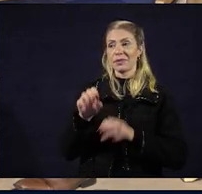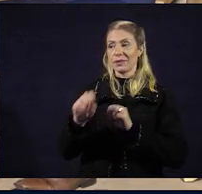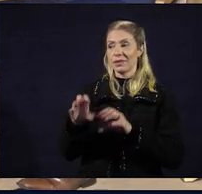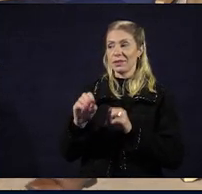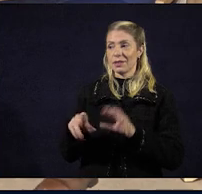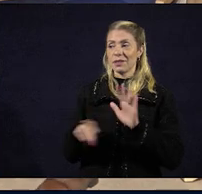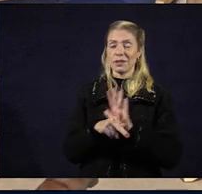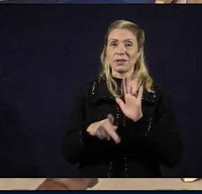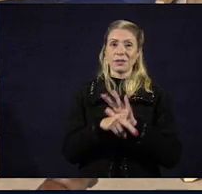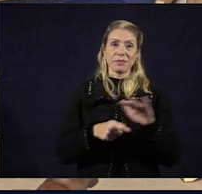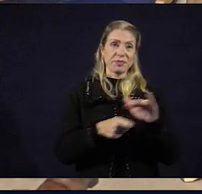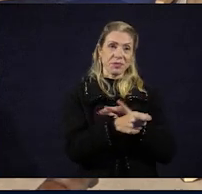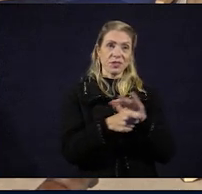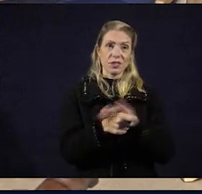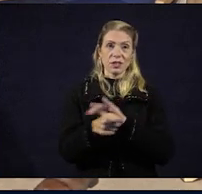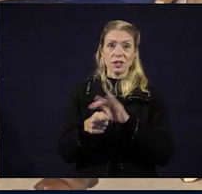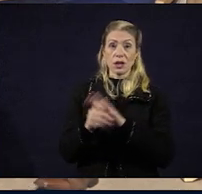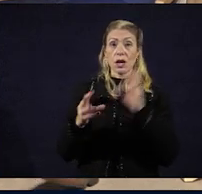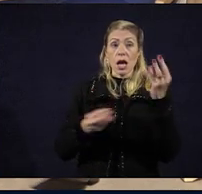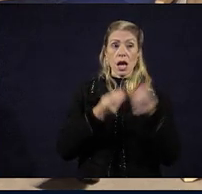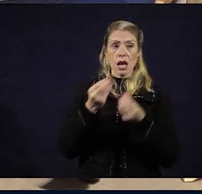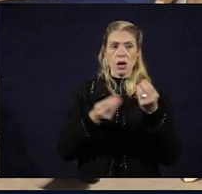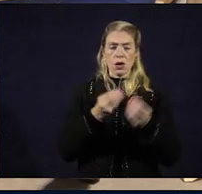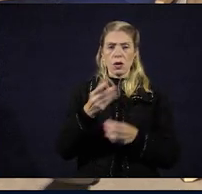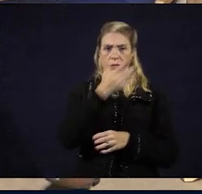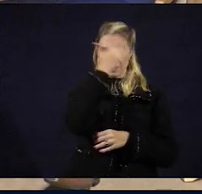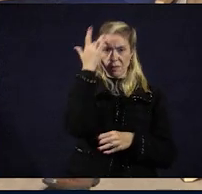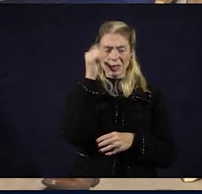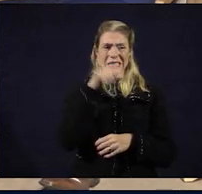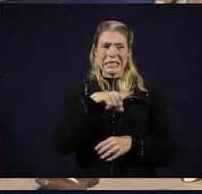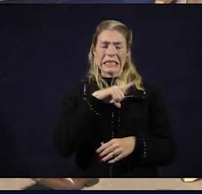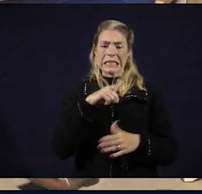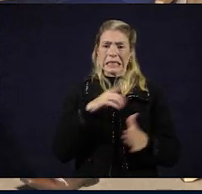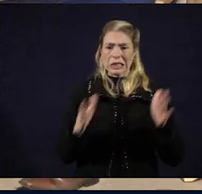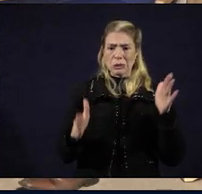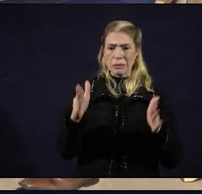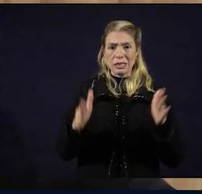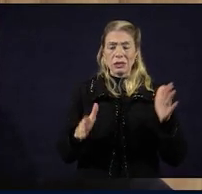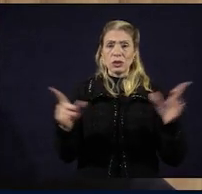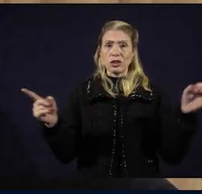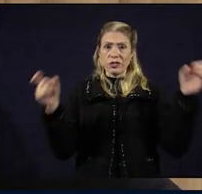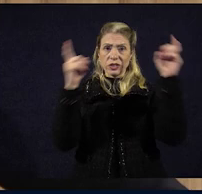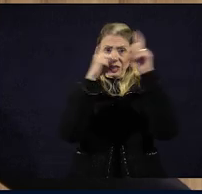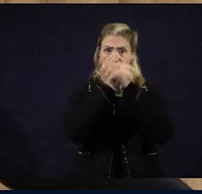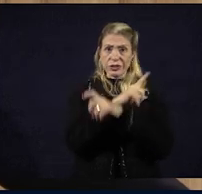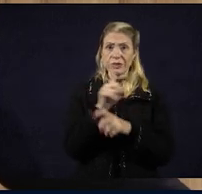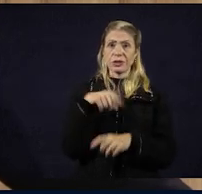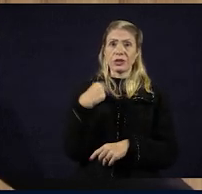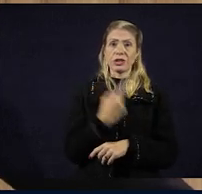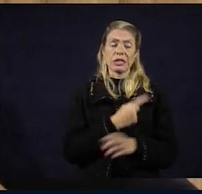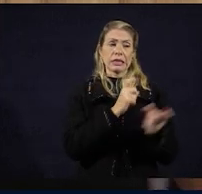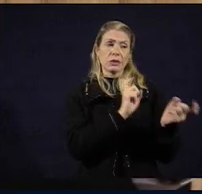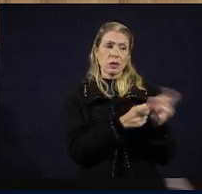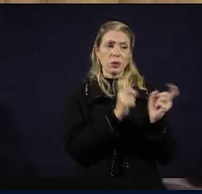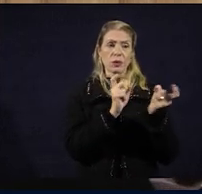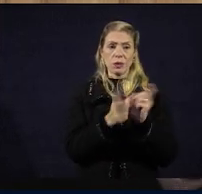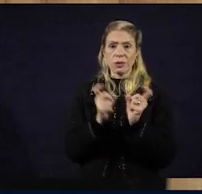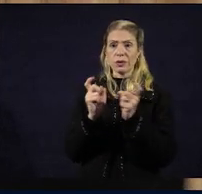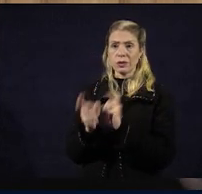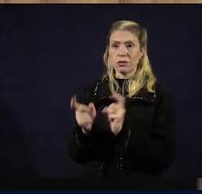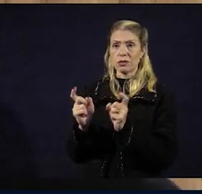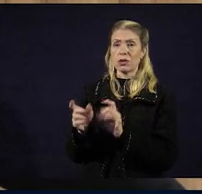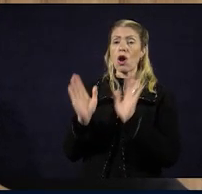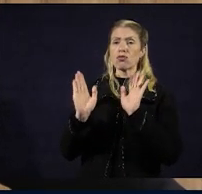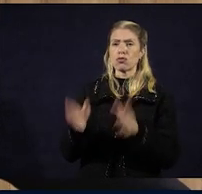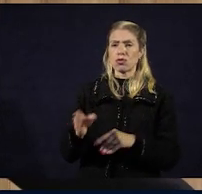investidor e como numa janela conturbada como a gente já falou que tinha muitas reuniões nós acabamos tendo uma hora